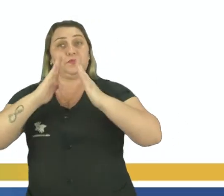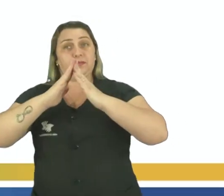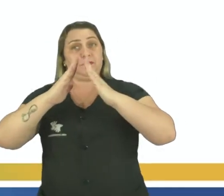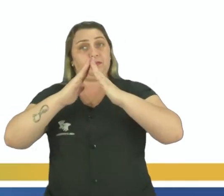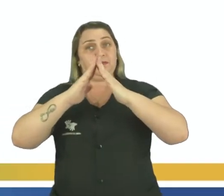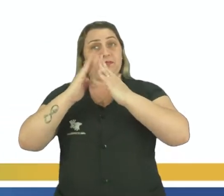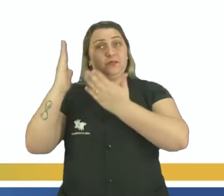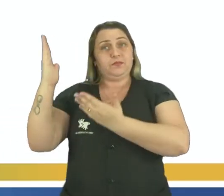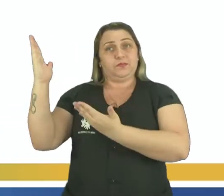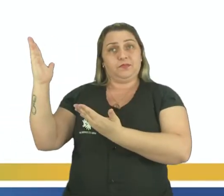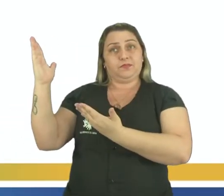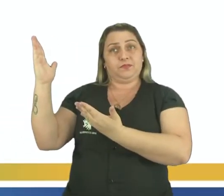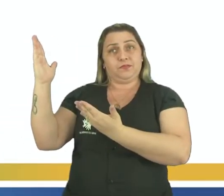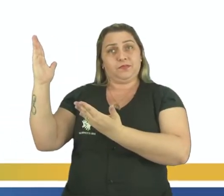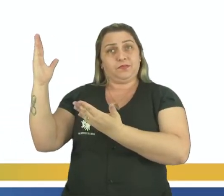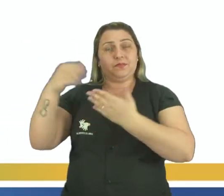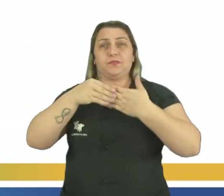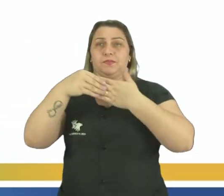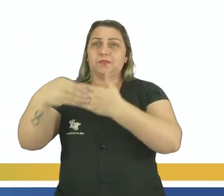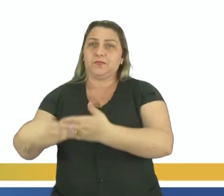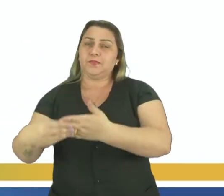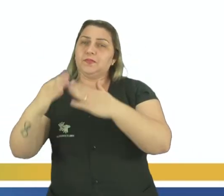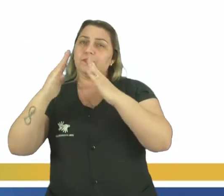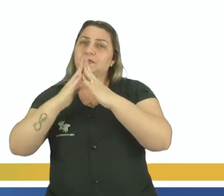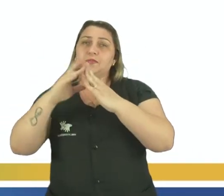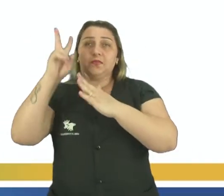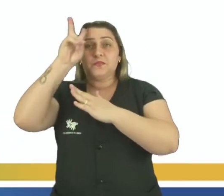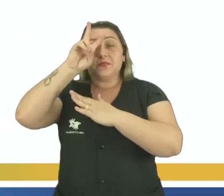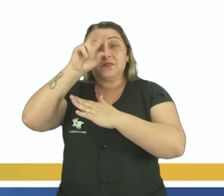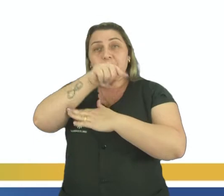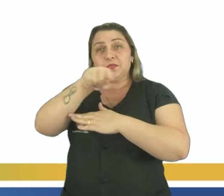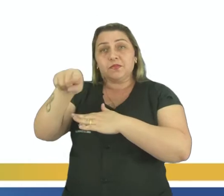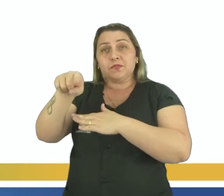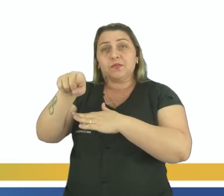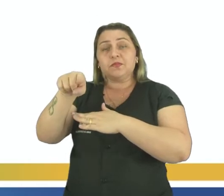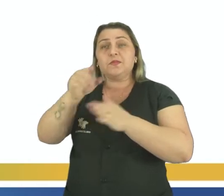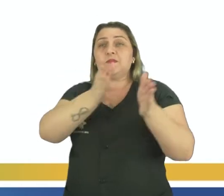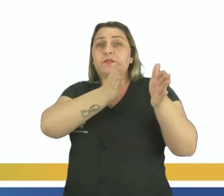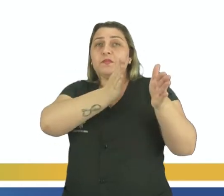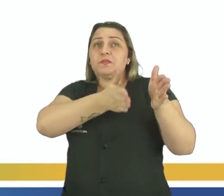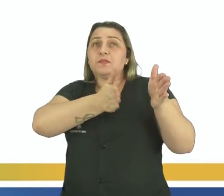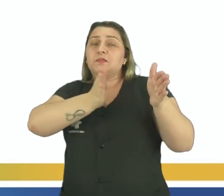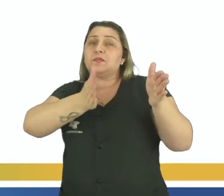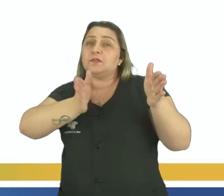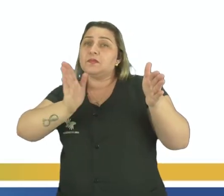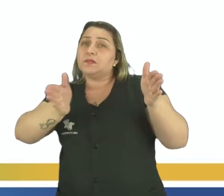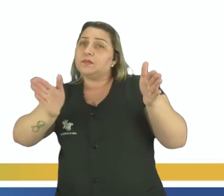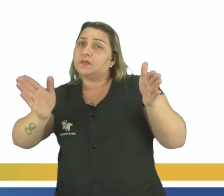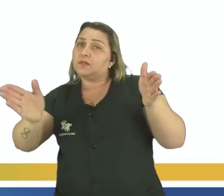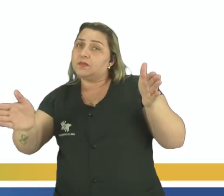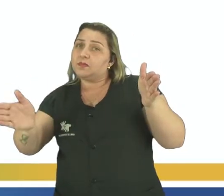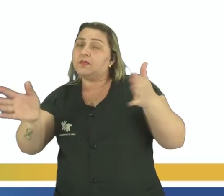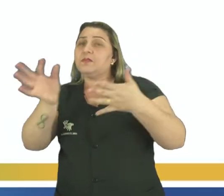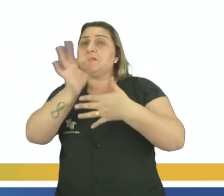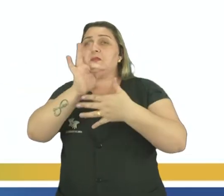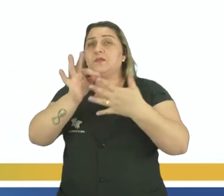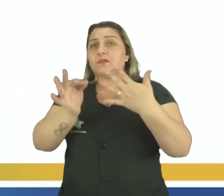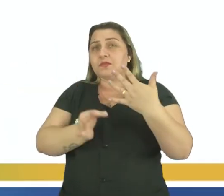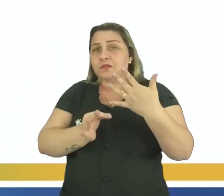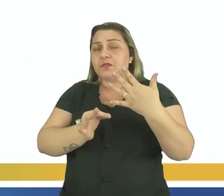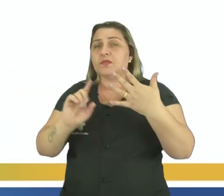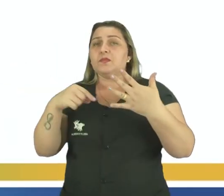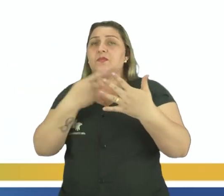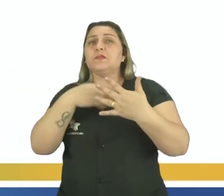casinha. A gente trouxe a casinha para você lembrar das ordens, das classes e das ordens.